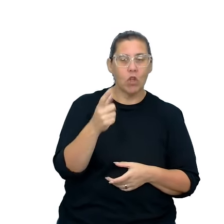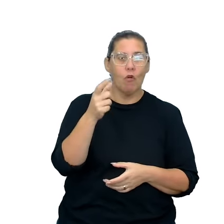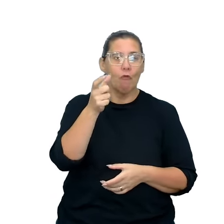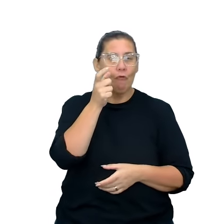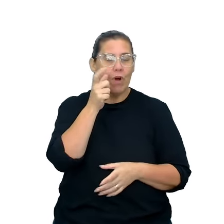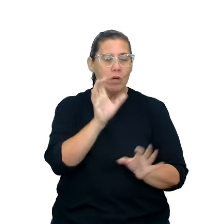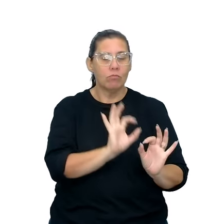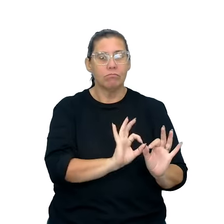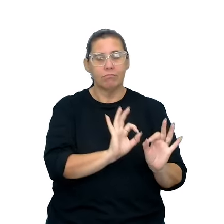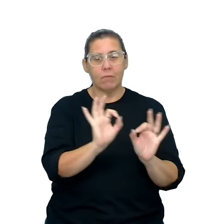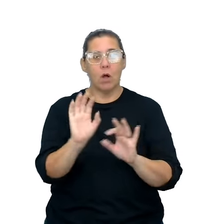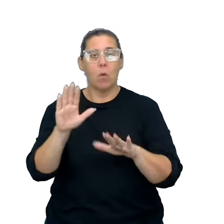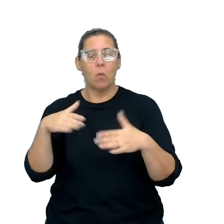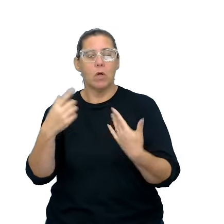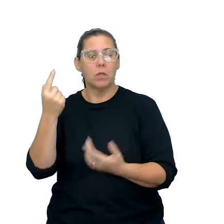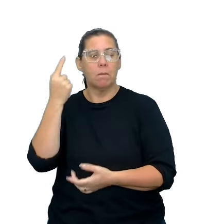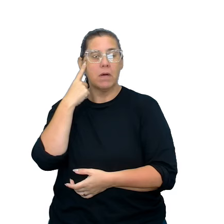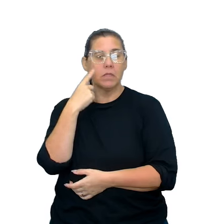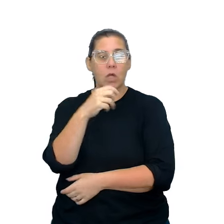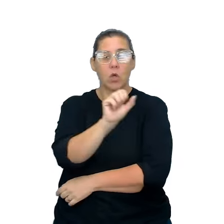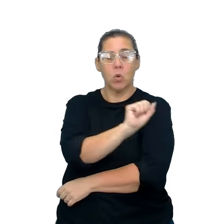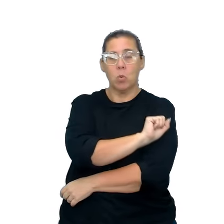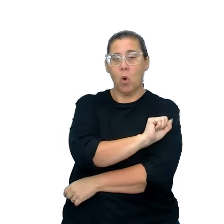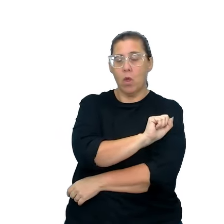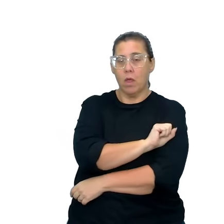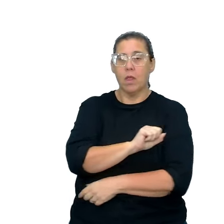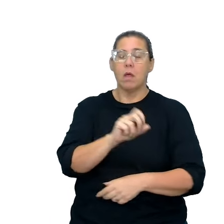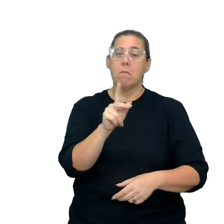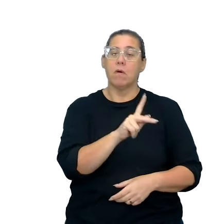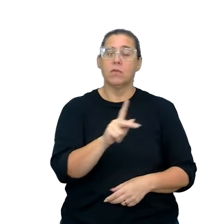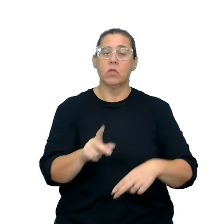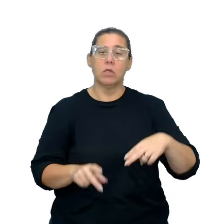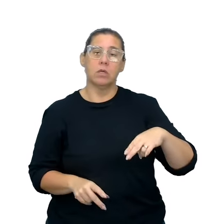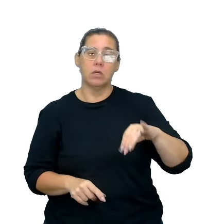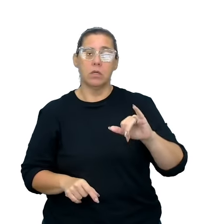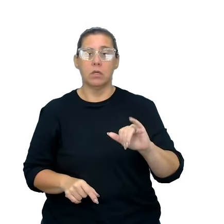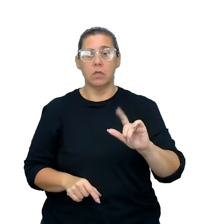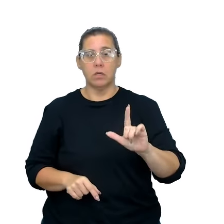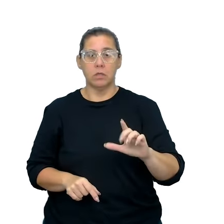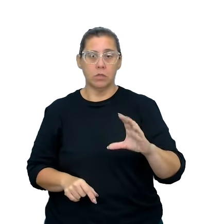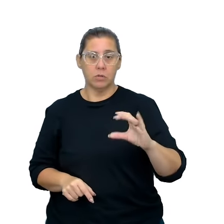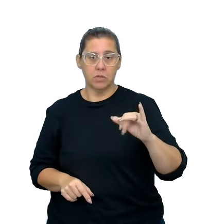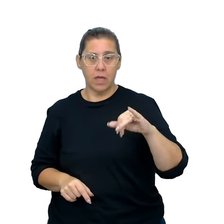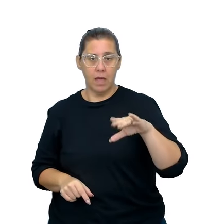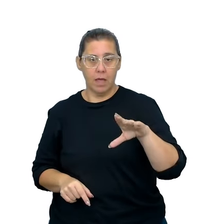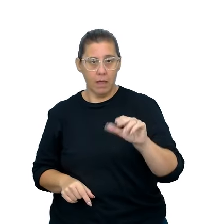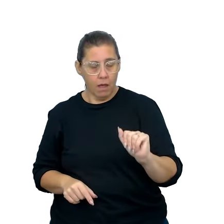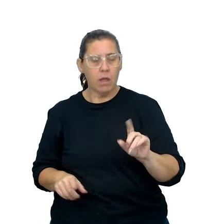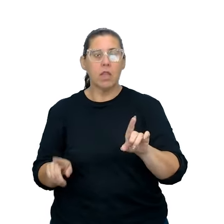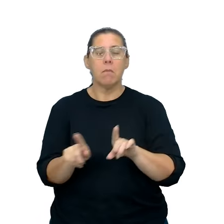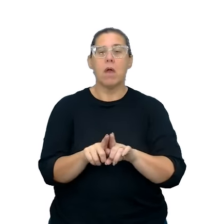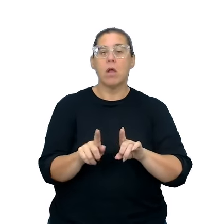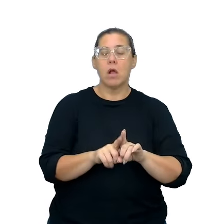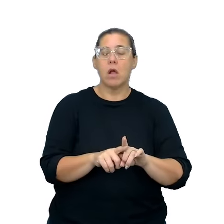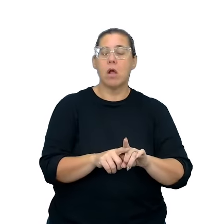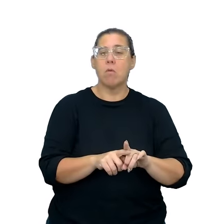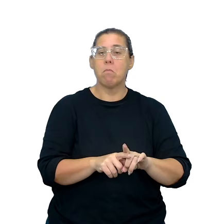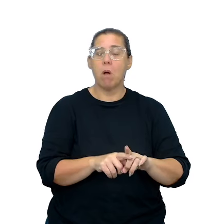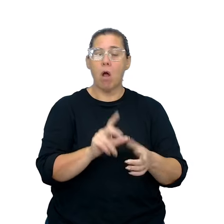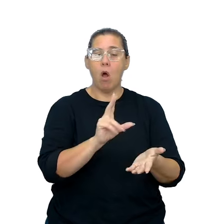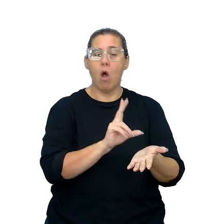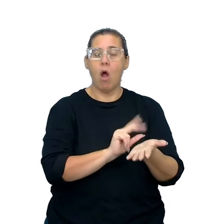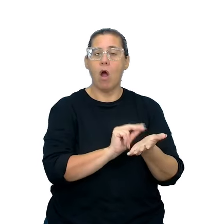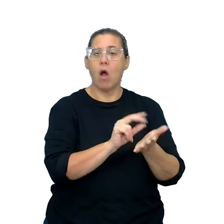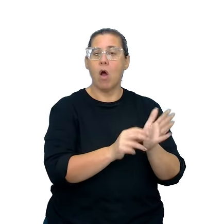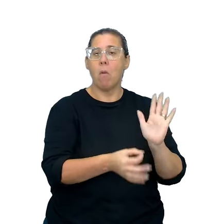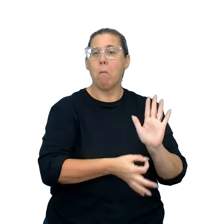nós pensamos no 8º ano, a Nilceia, que trata também do artigo de opinião, mas que do artigo de